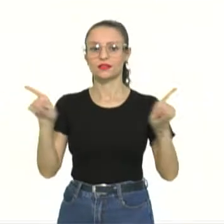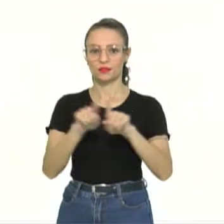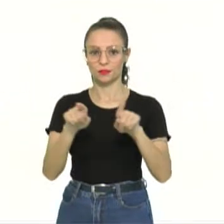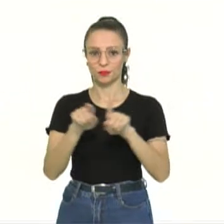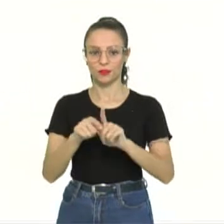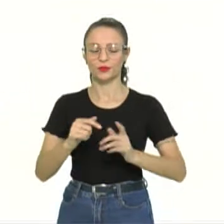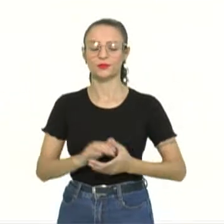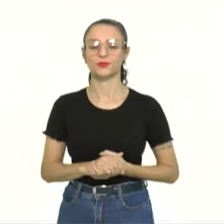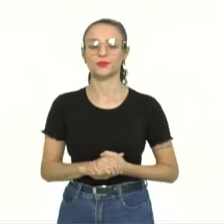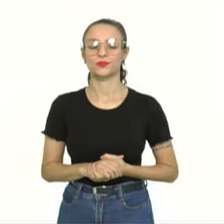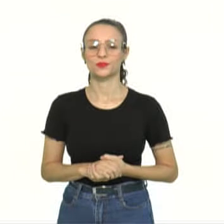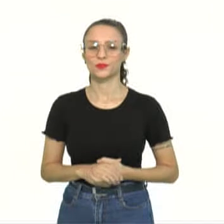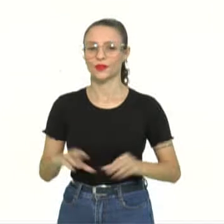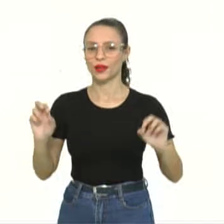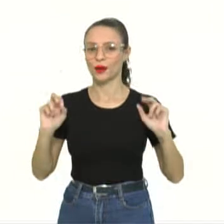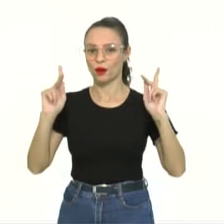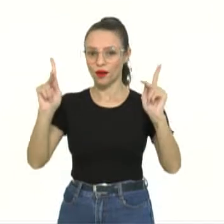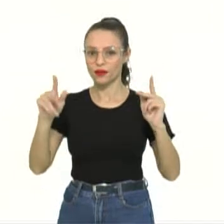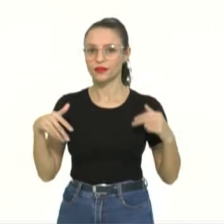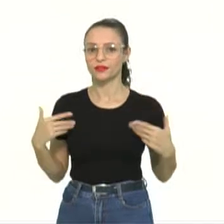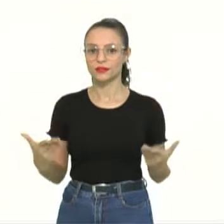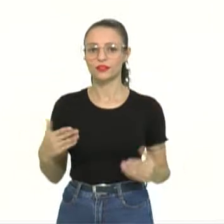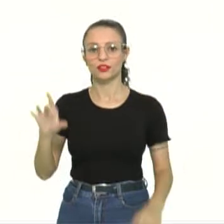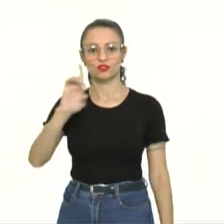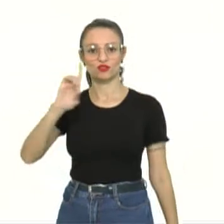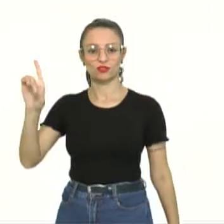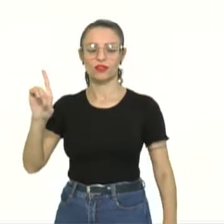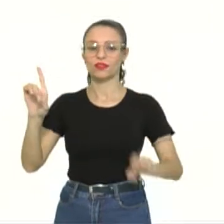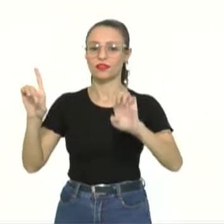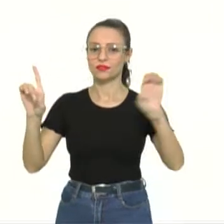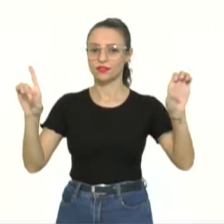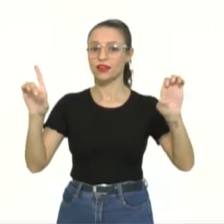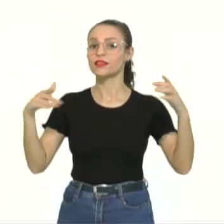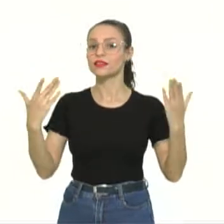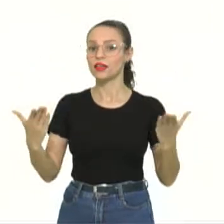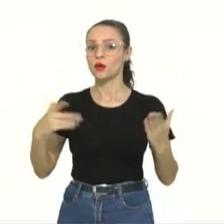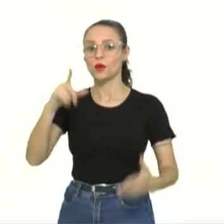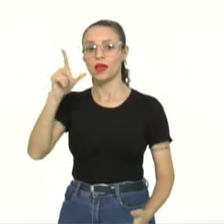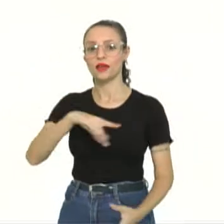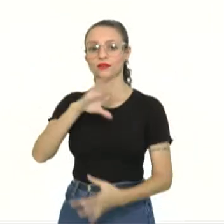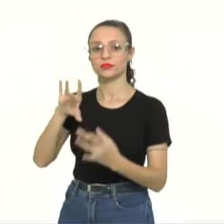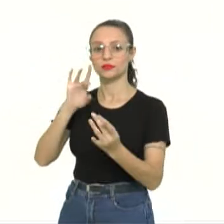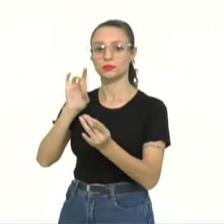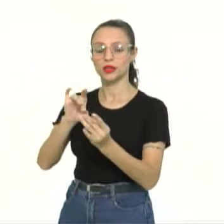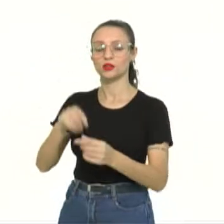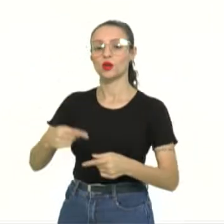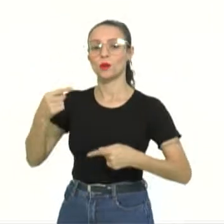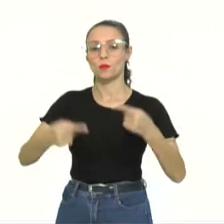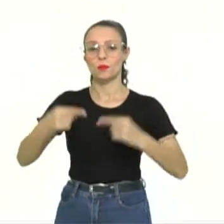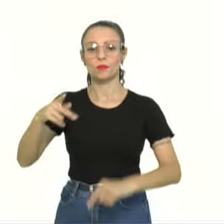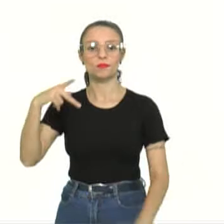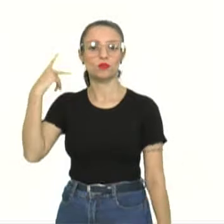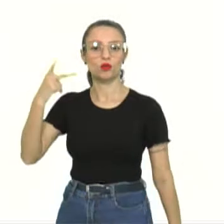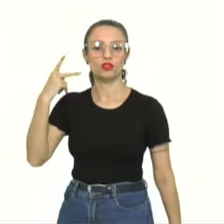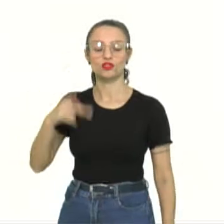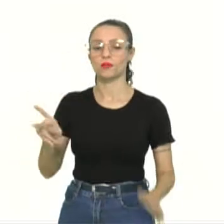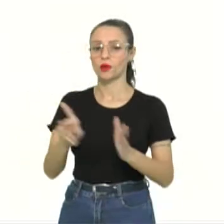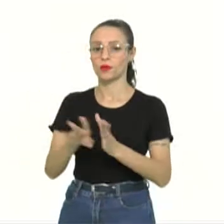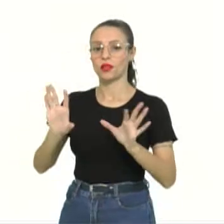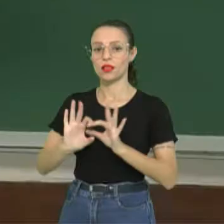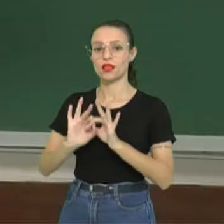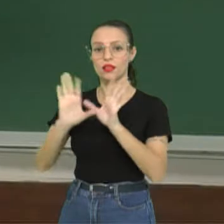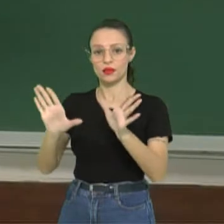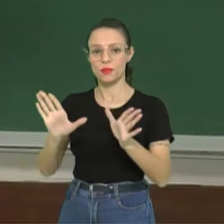a esquerda Ok direita e esquerda Então são espectros políticos aí que os libertar